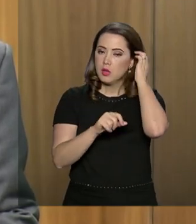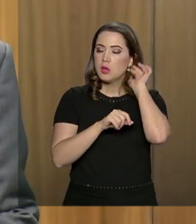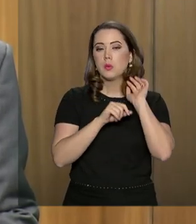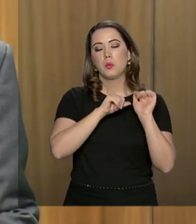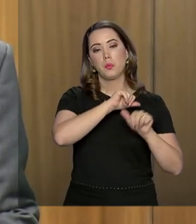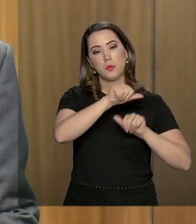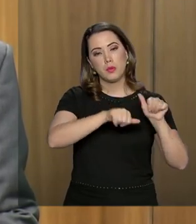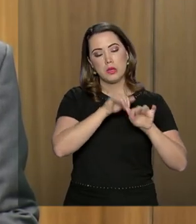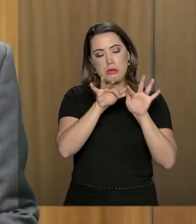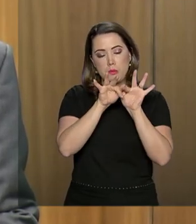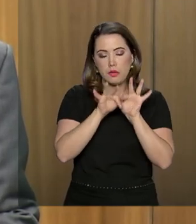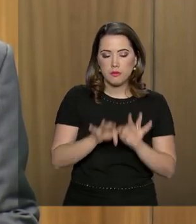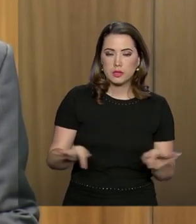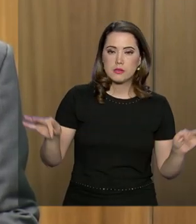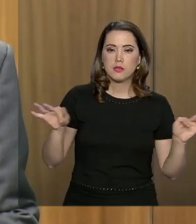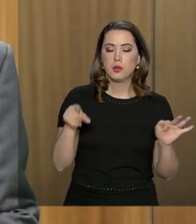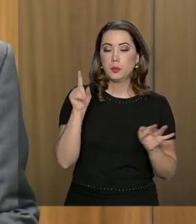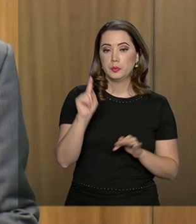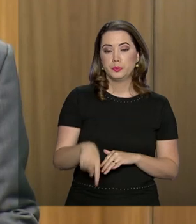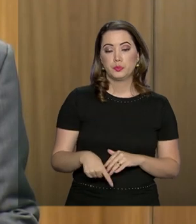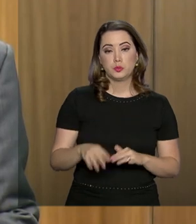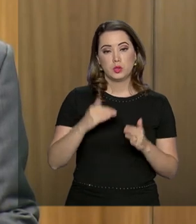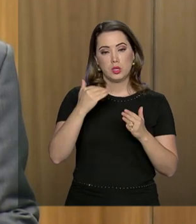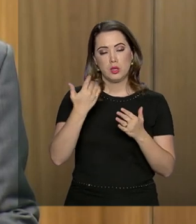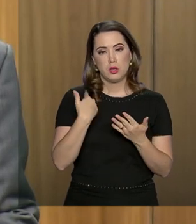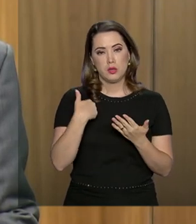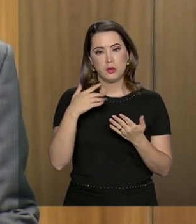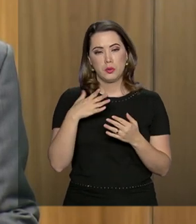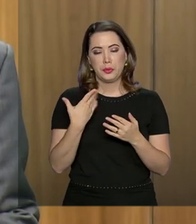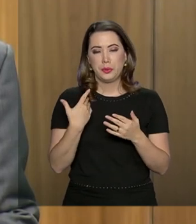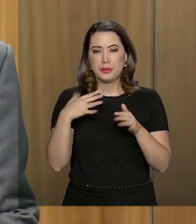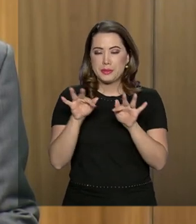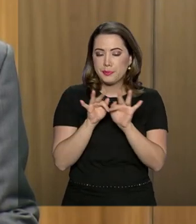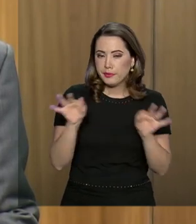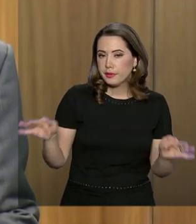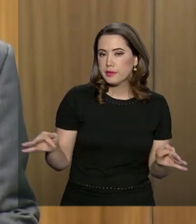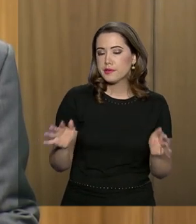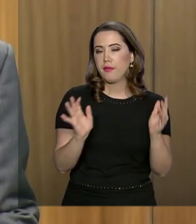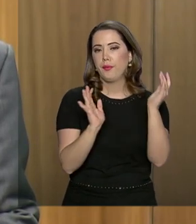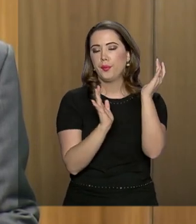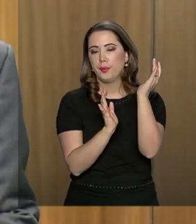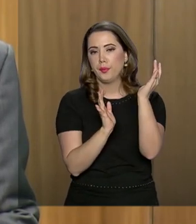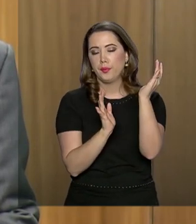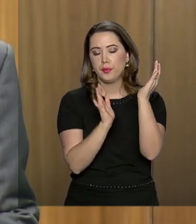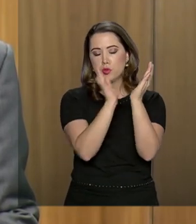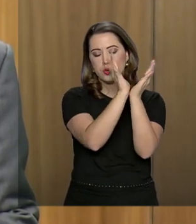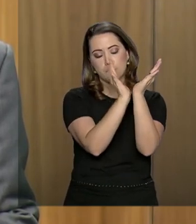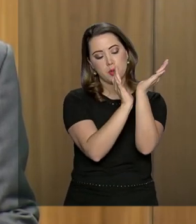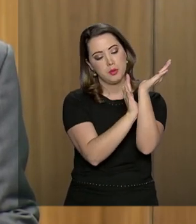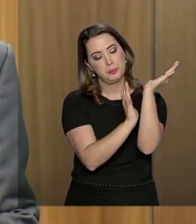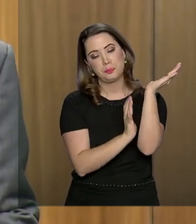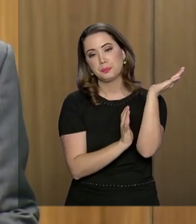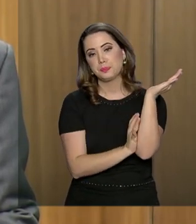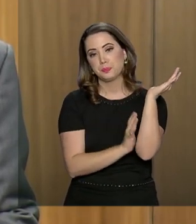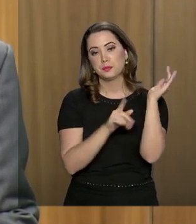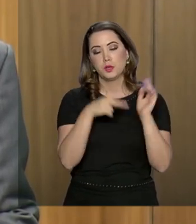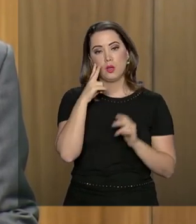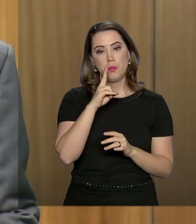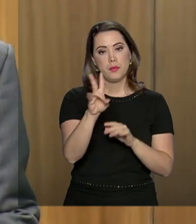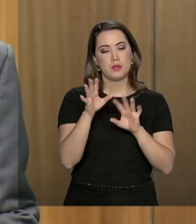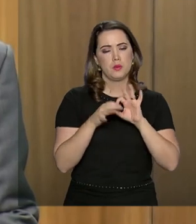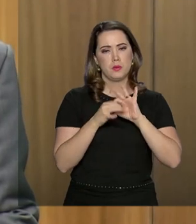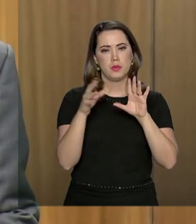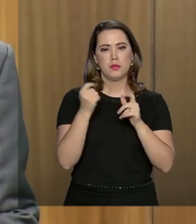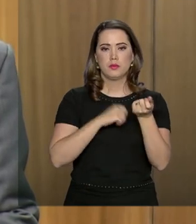flexibilização, desburocratização, retirada de entraves, né, e uma visão mais liberal